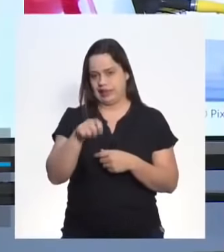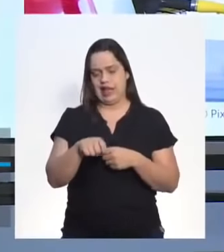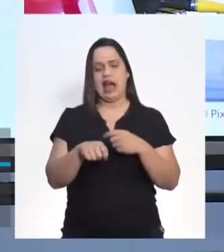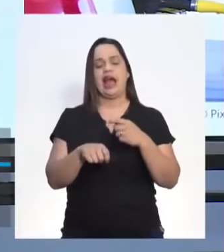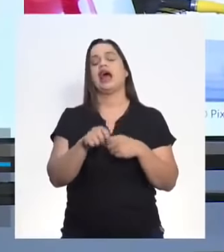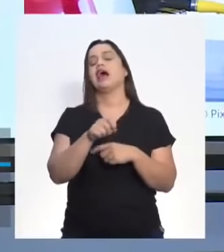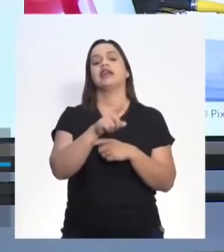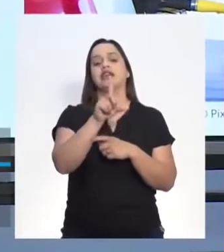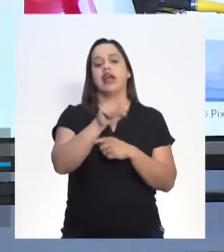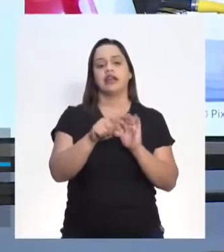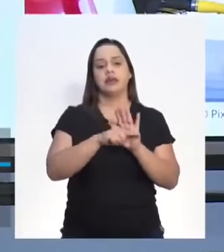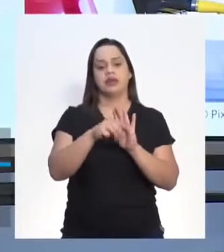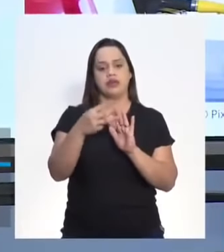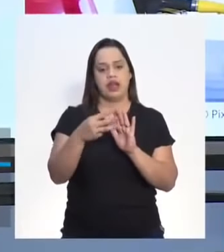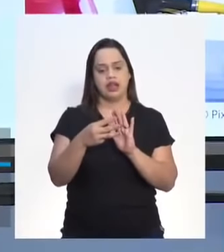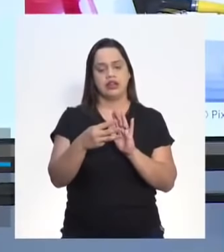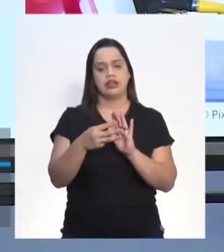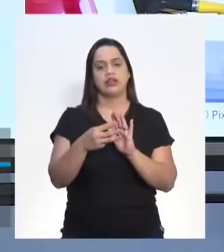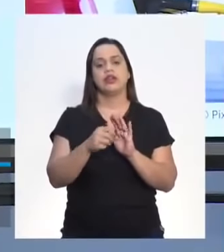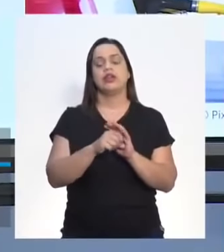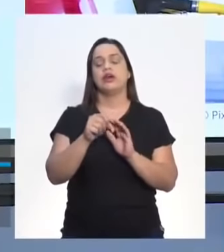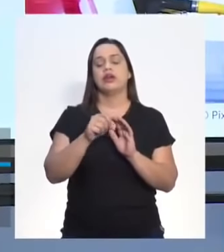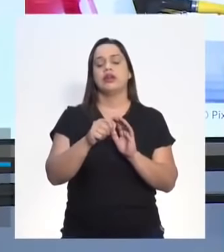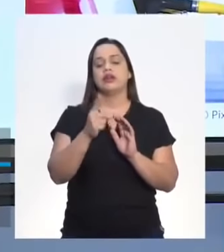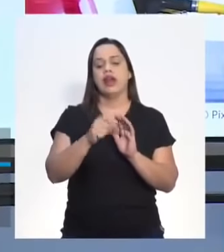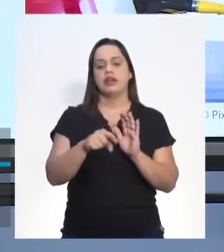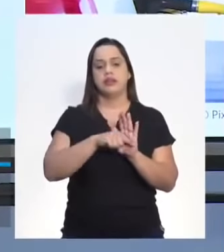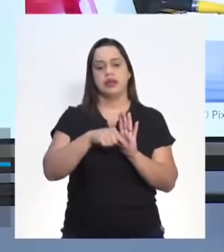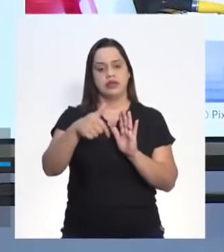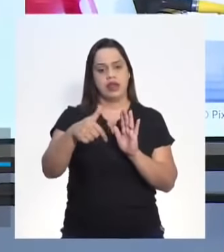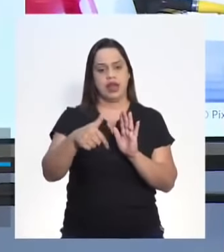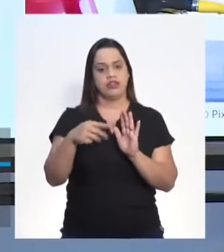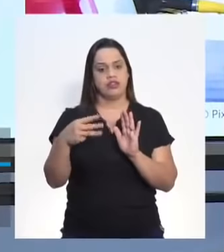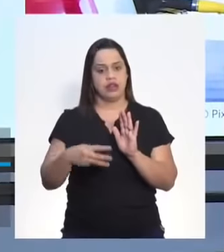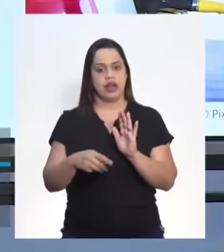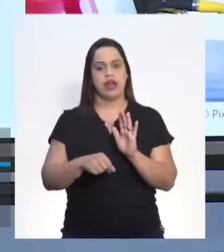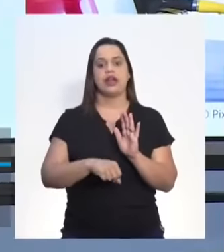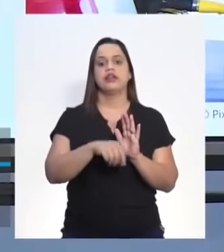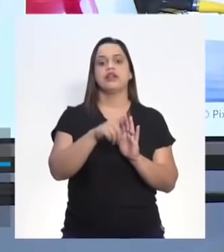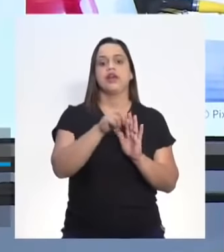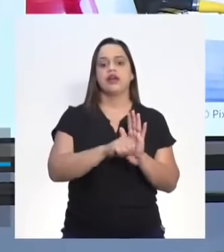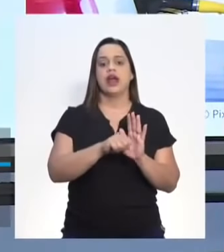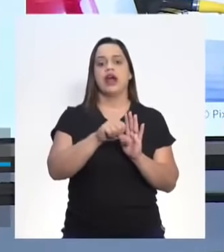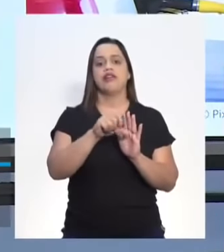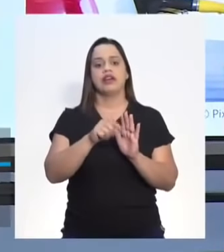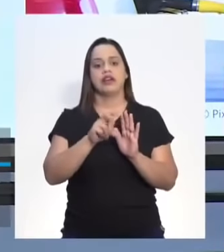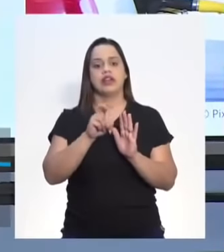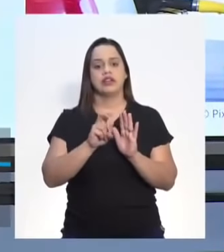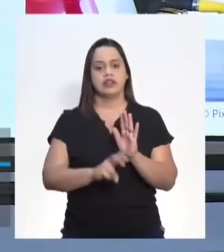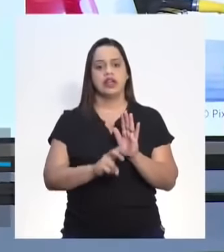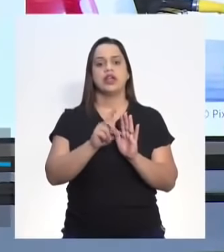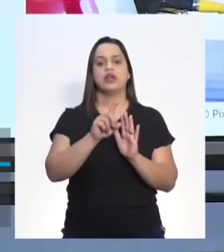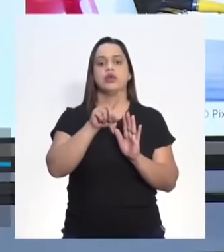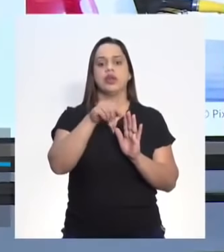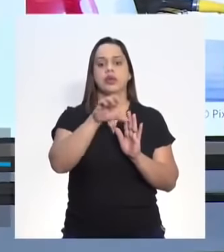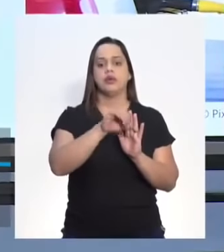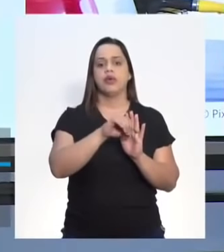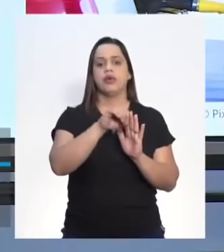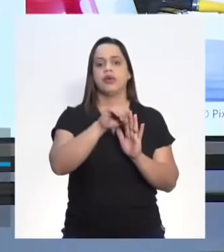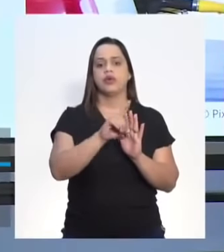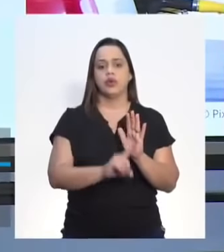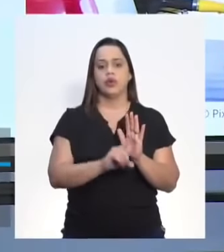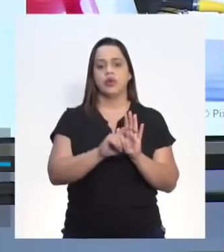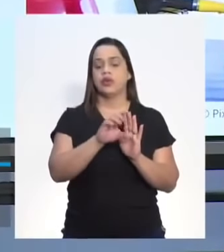o 3, 9 menos 4, teremos o 5, 9 menos 9, 0, 1